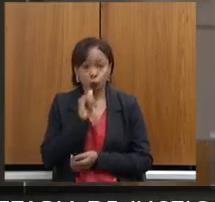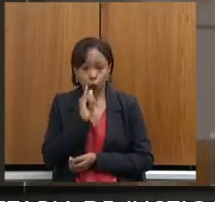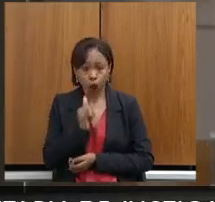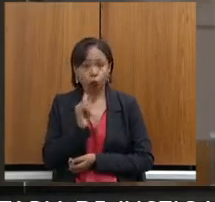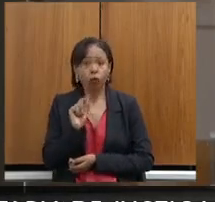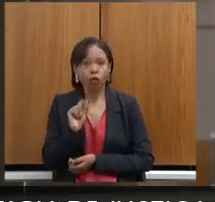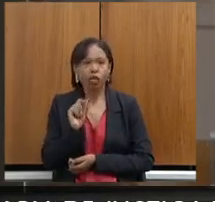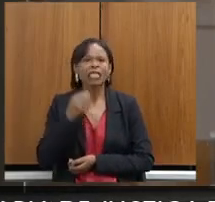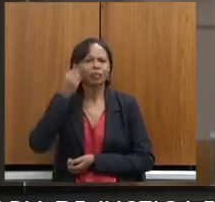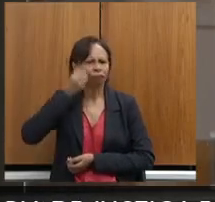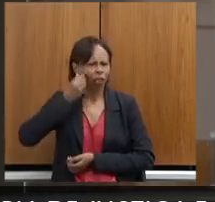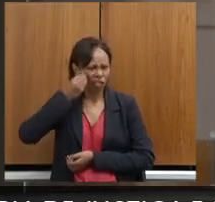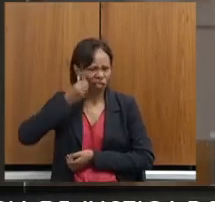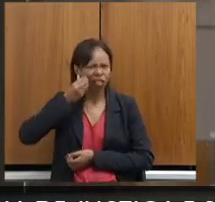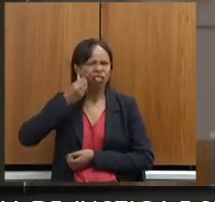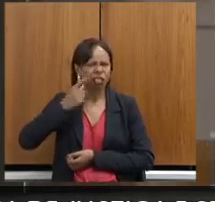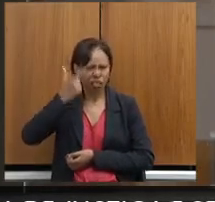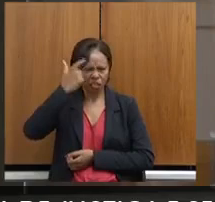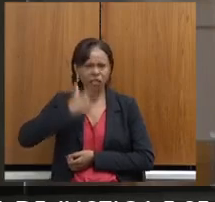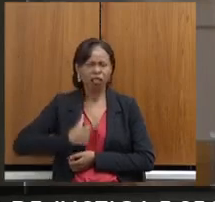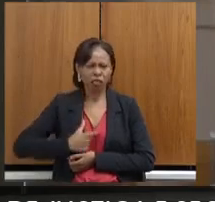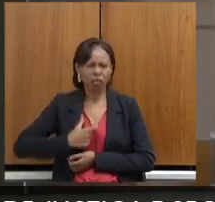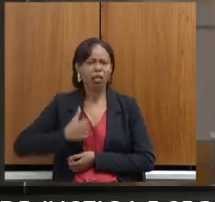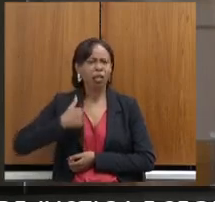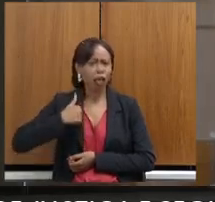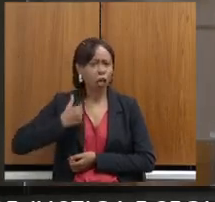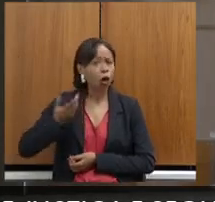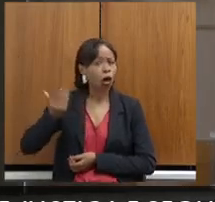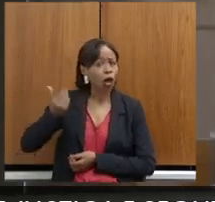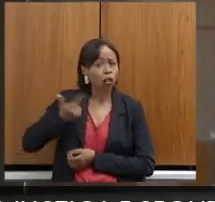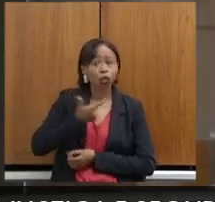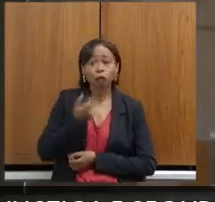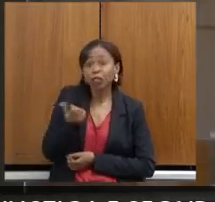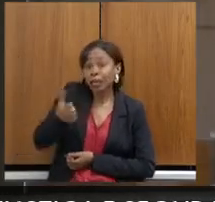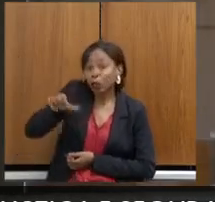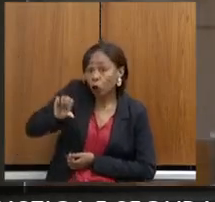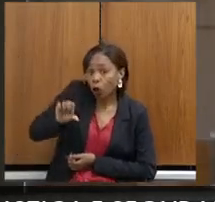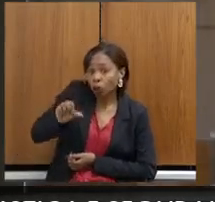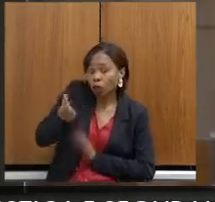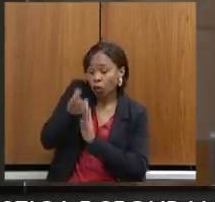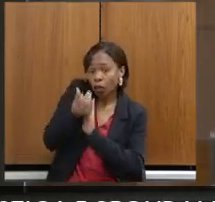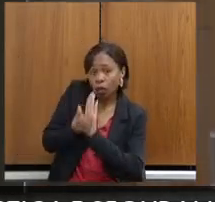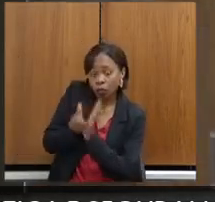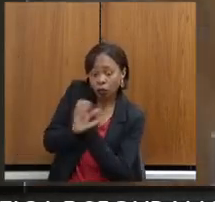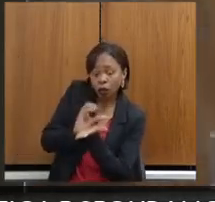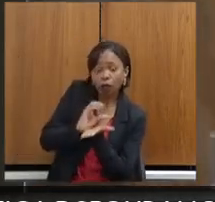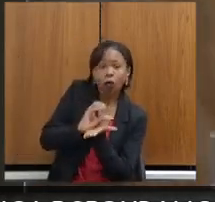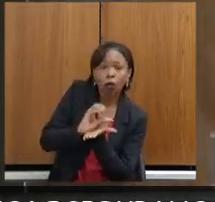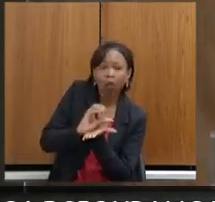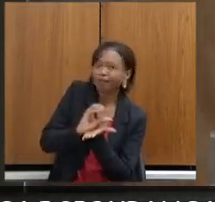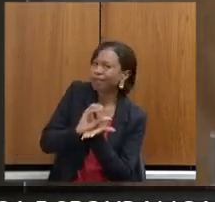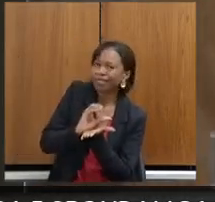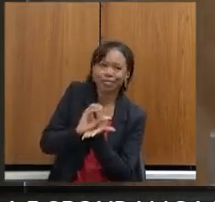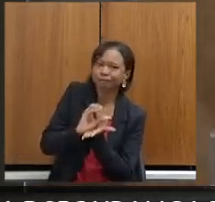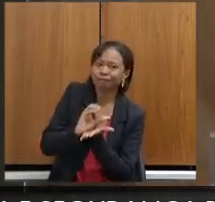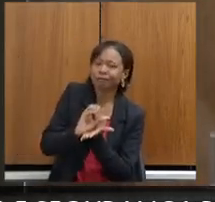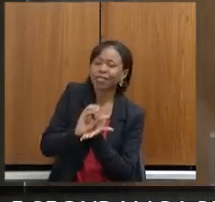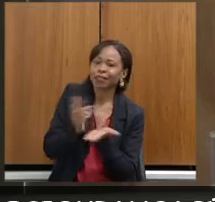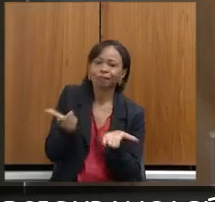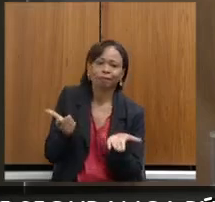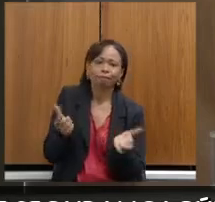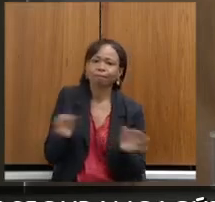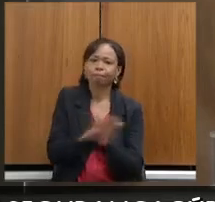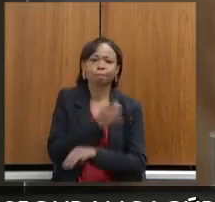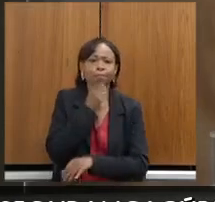por experiência própria Que recursos que eu indiquei em 2019 deixaram de ser executados né então